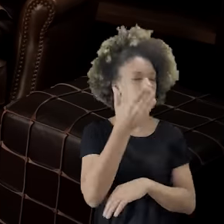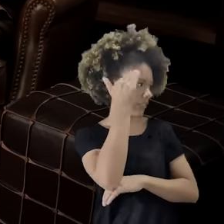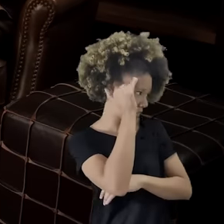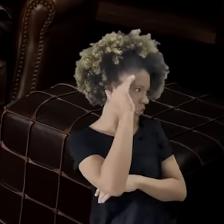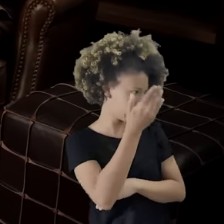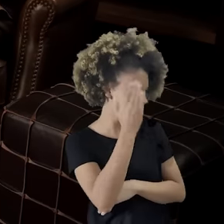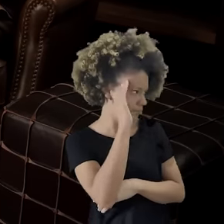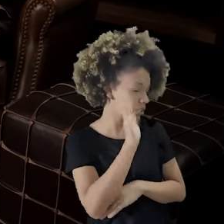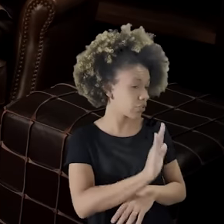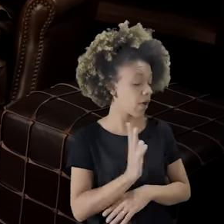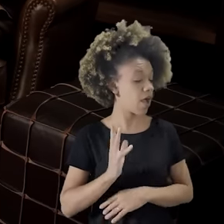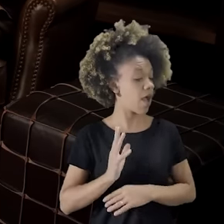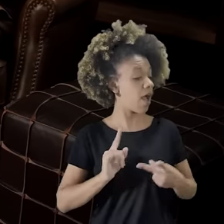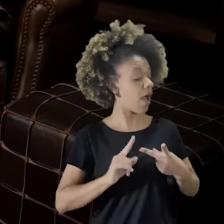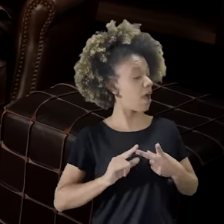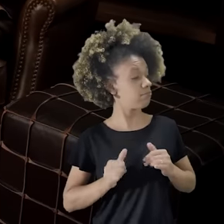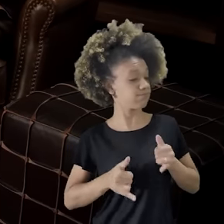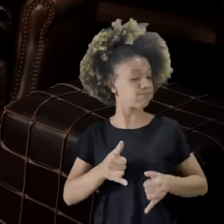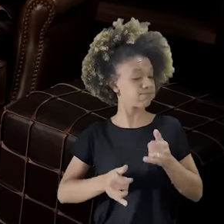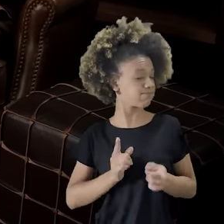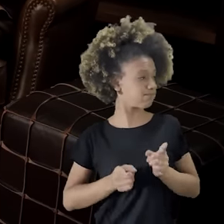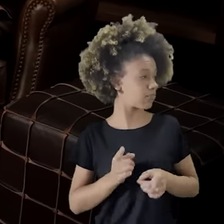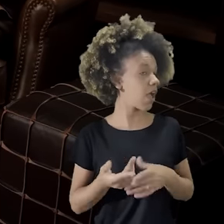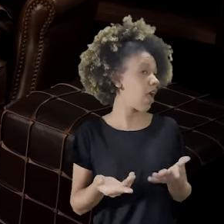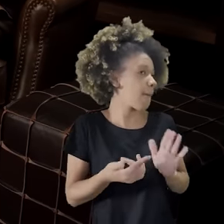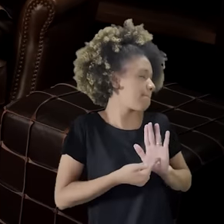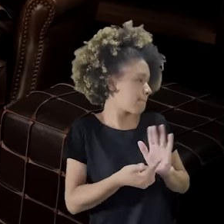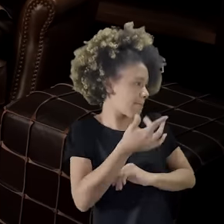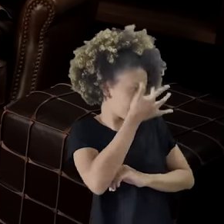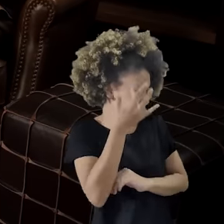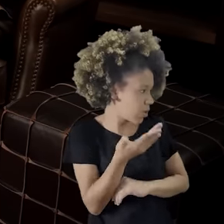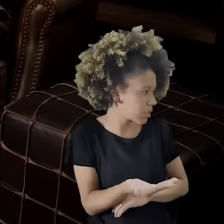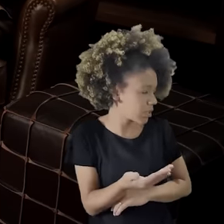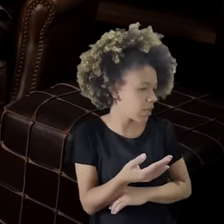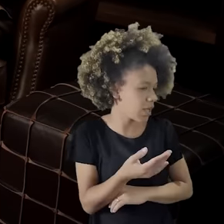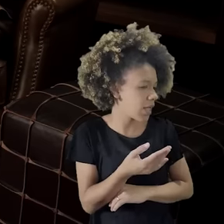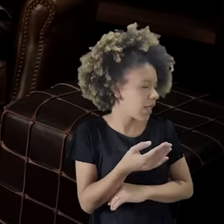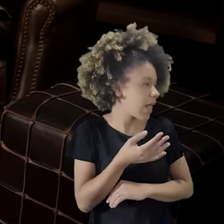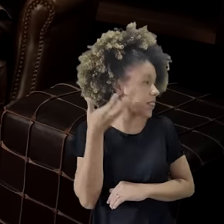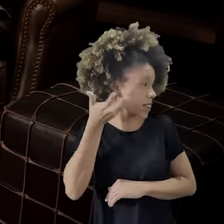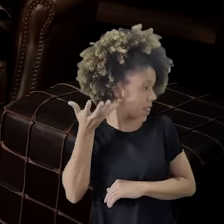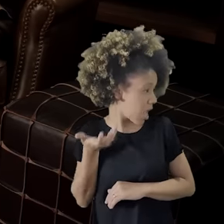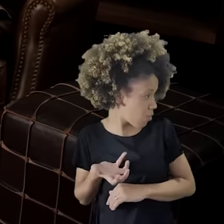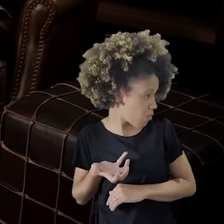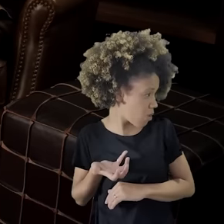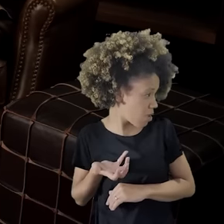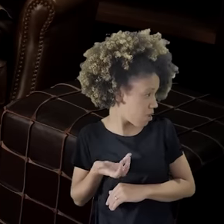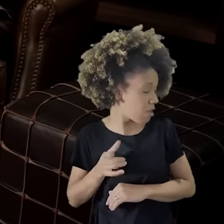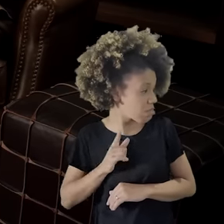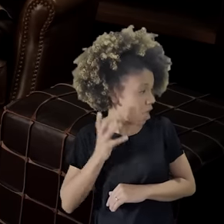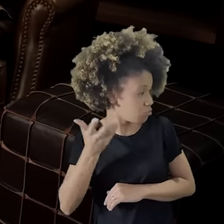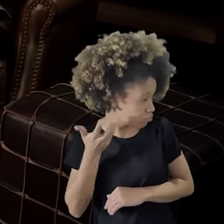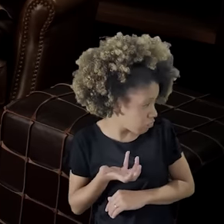que é diferente então a travesti que você tá me falando pode ser uma pessoa que ela é um drag queen seria isso mas a drag queen de